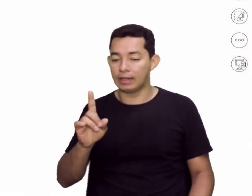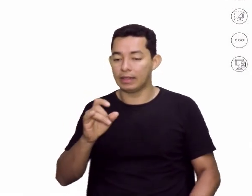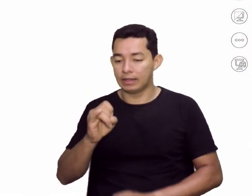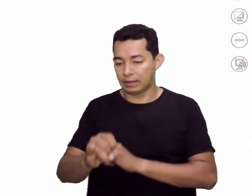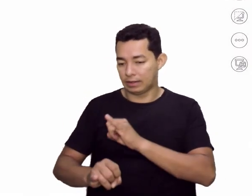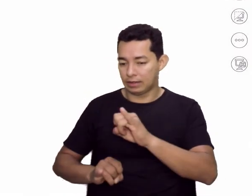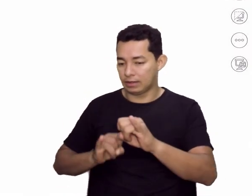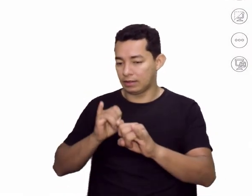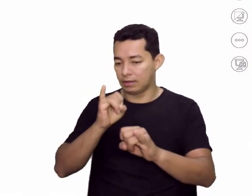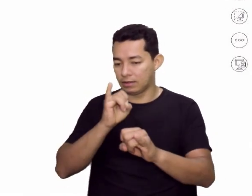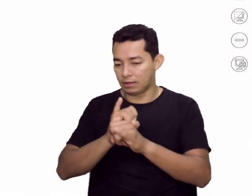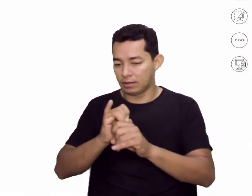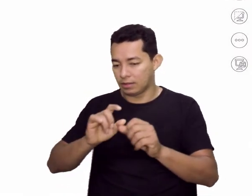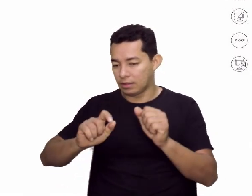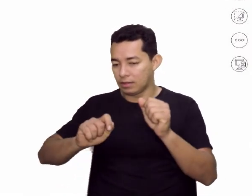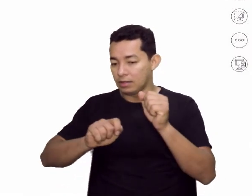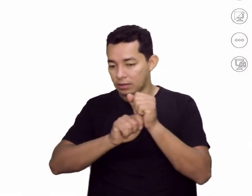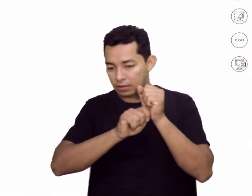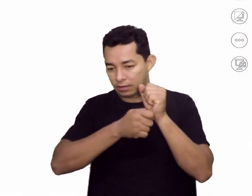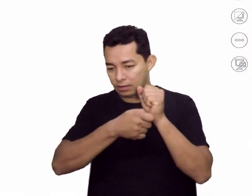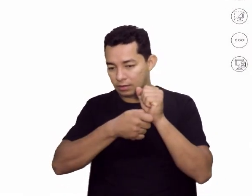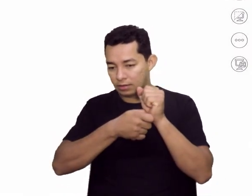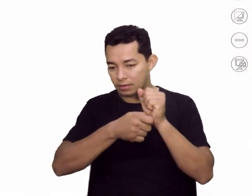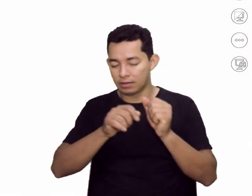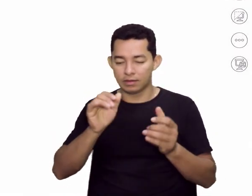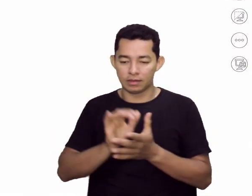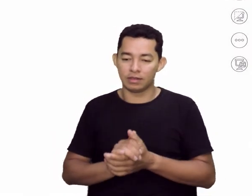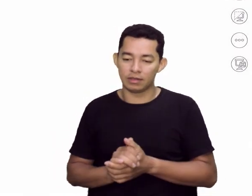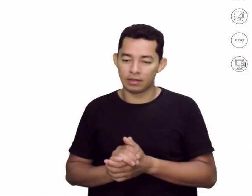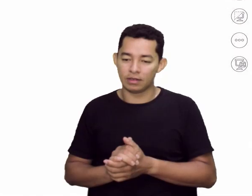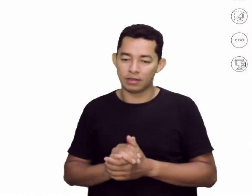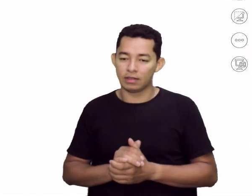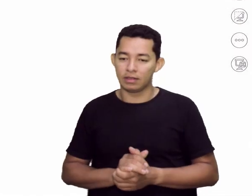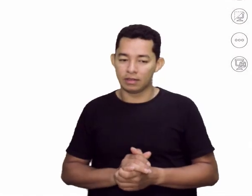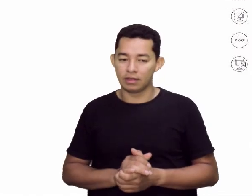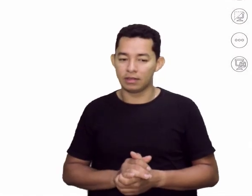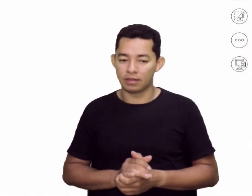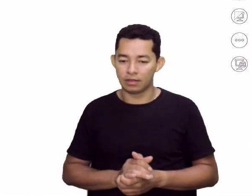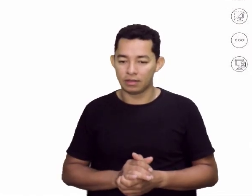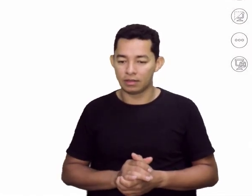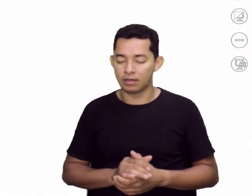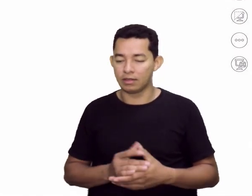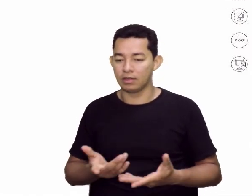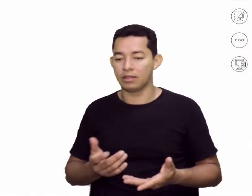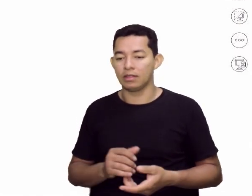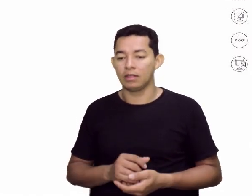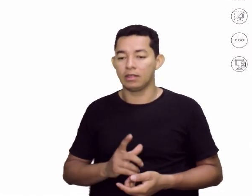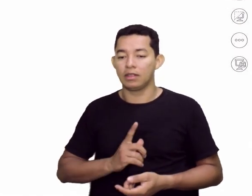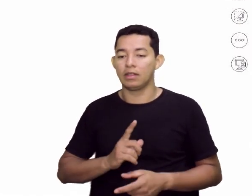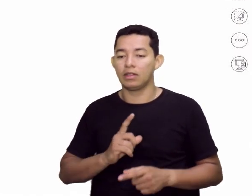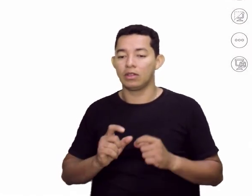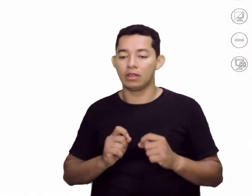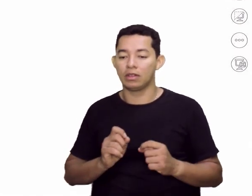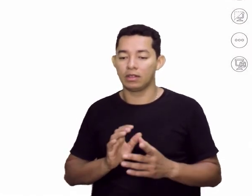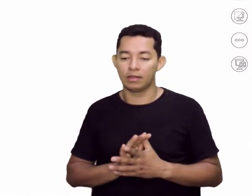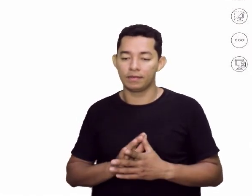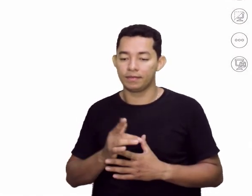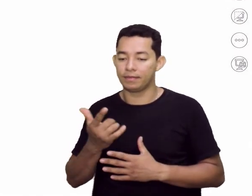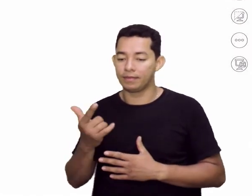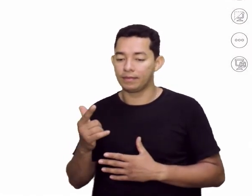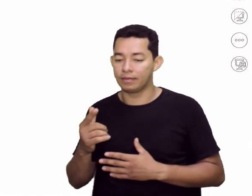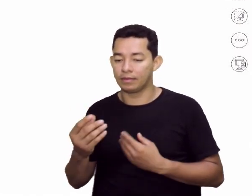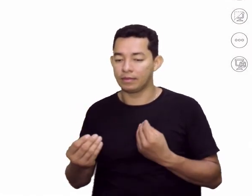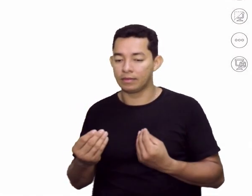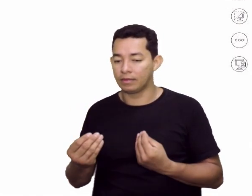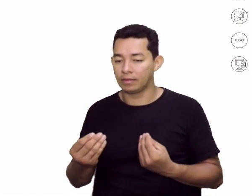na internet que tem os casos escabrosos da vida e do mundo, né, não esteja